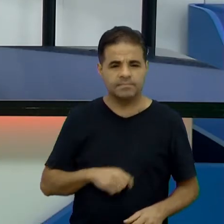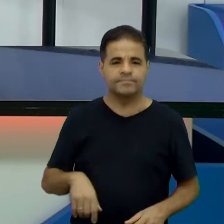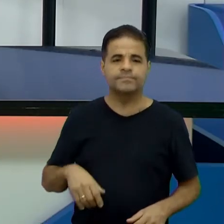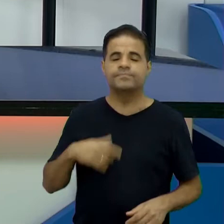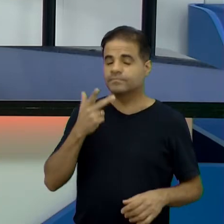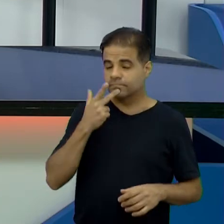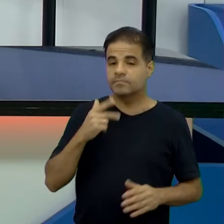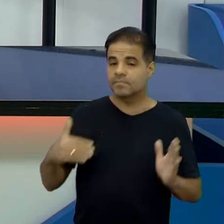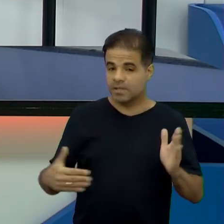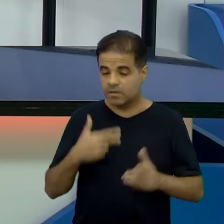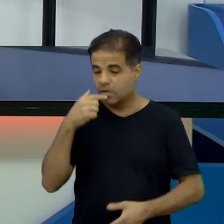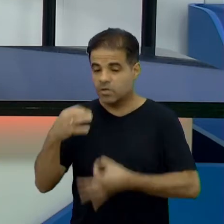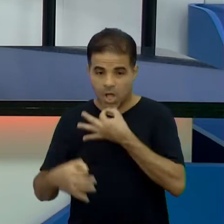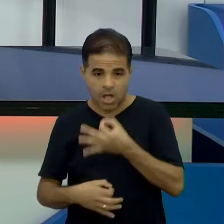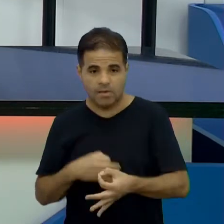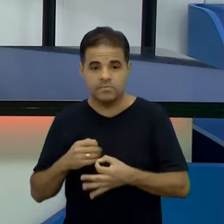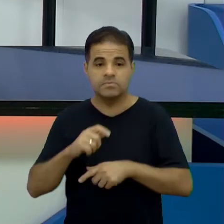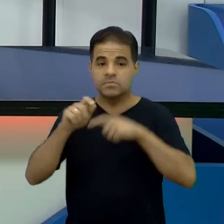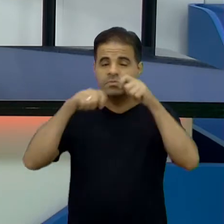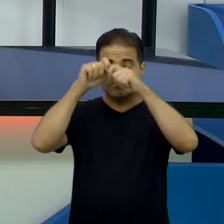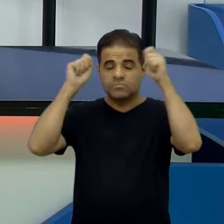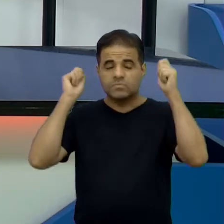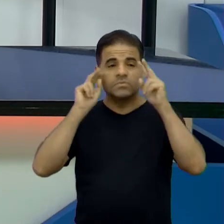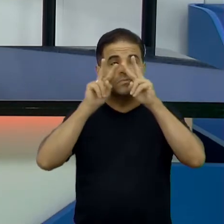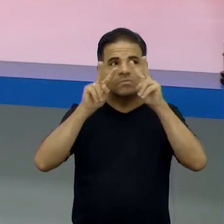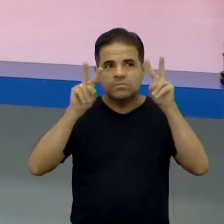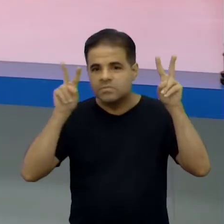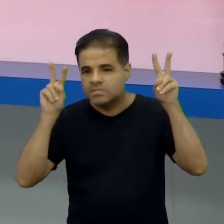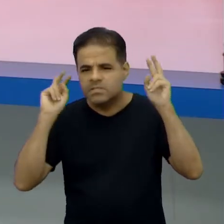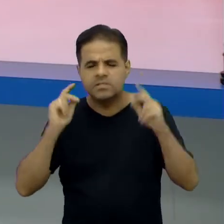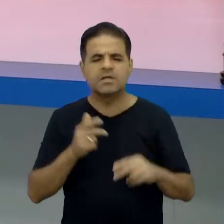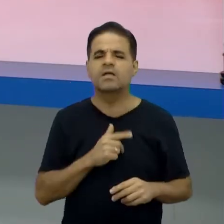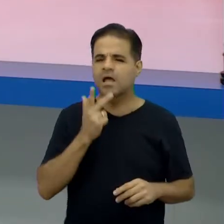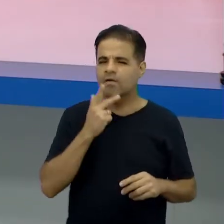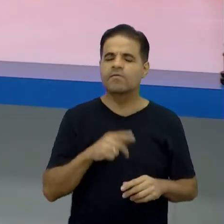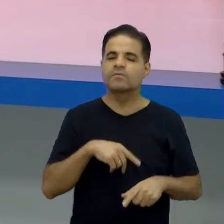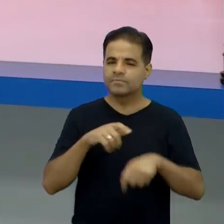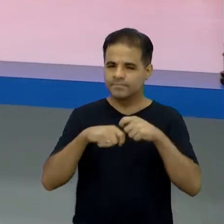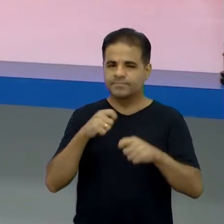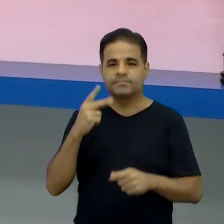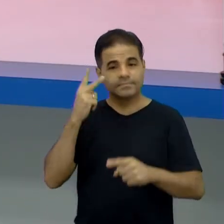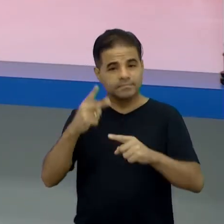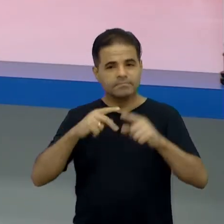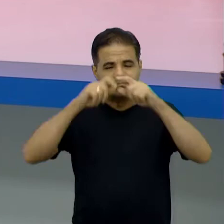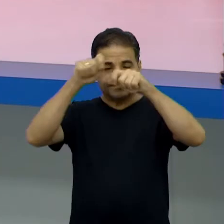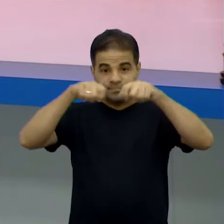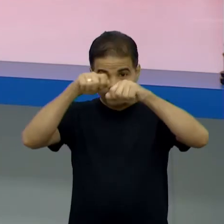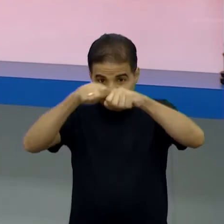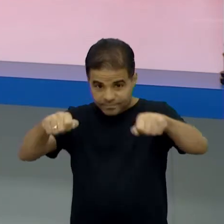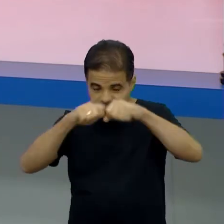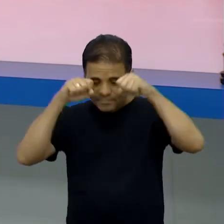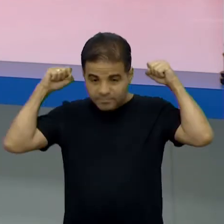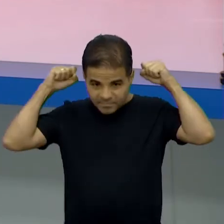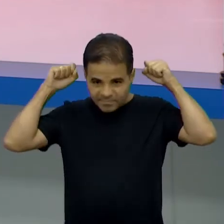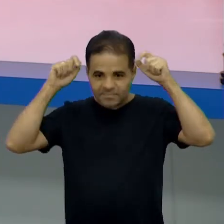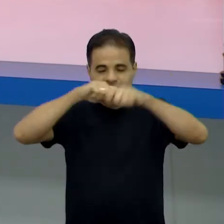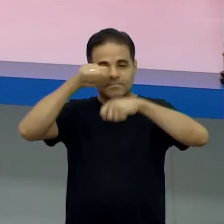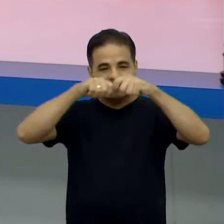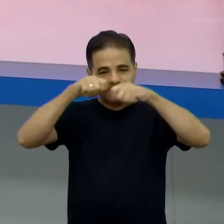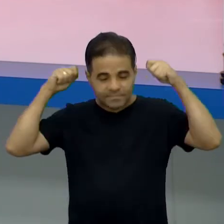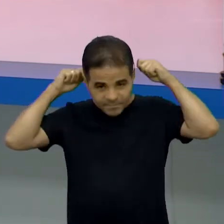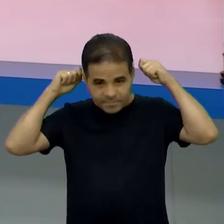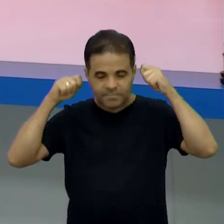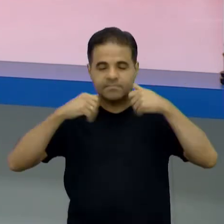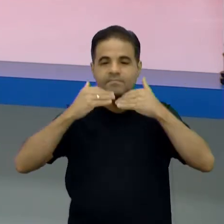gente até comentou, né? A gente deu uma dobra, você ficava vendo. Aí o pessoal, vamos dobrar duas vezes, né? Não dá para